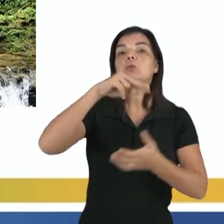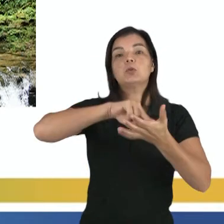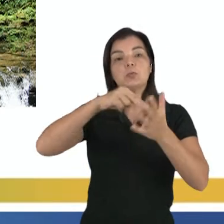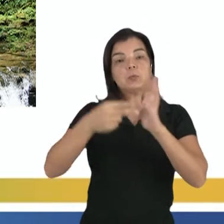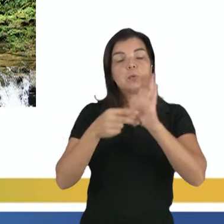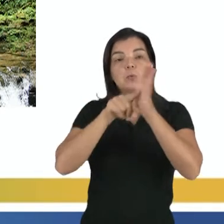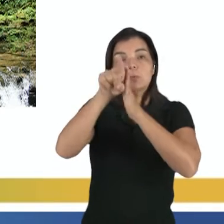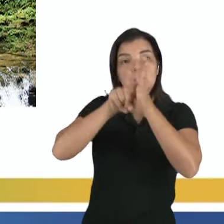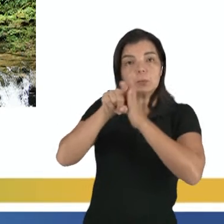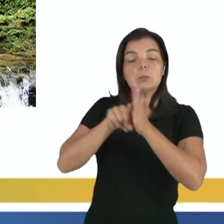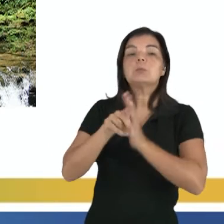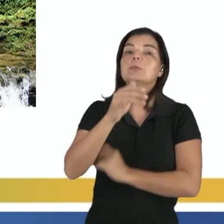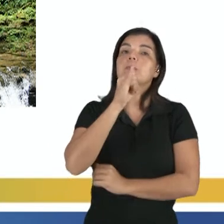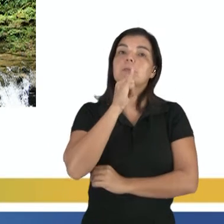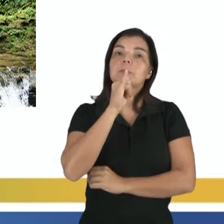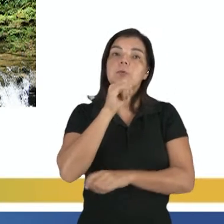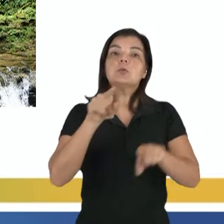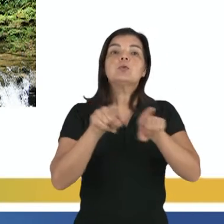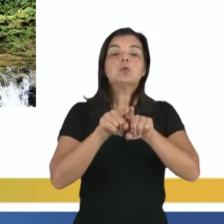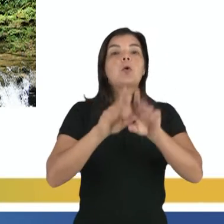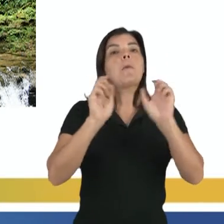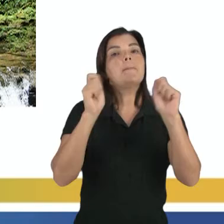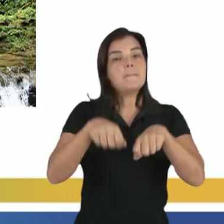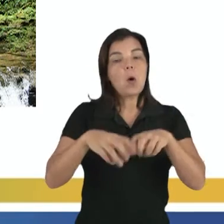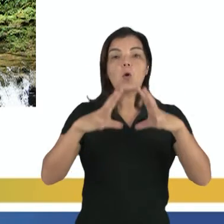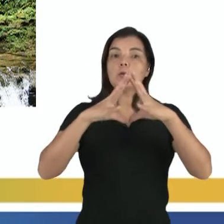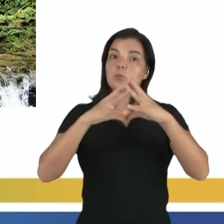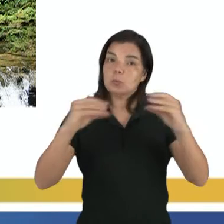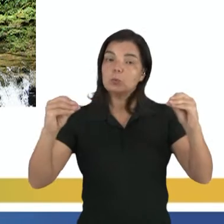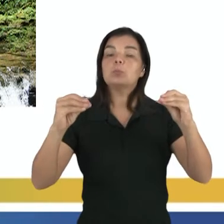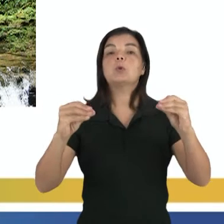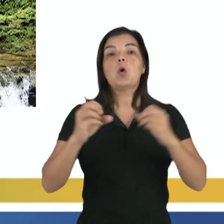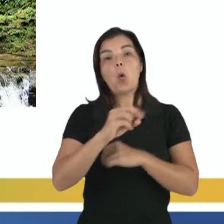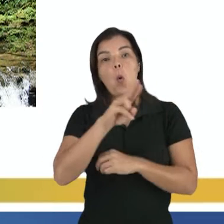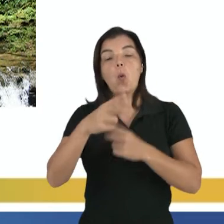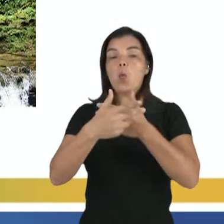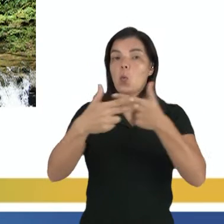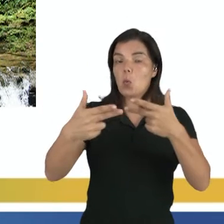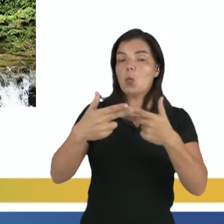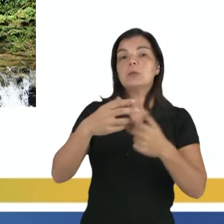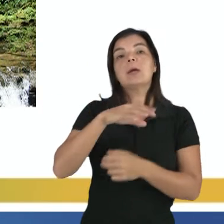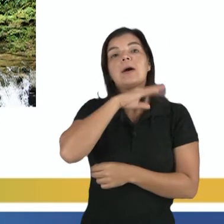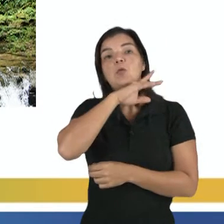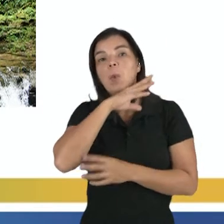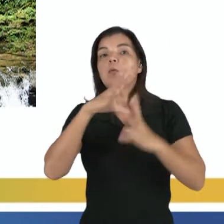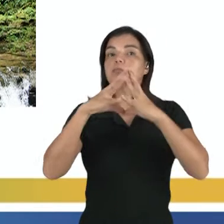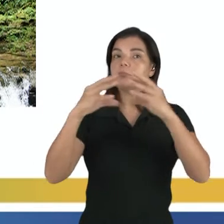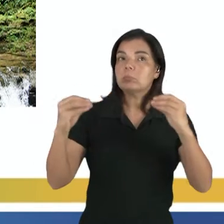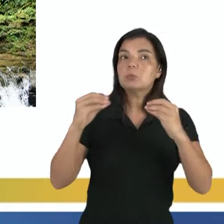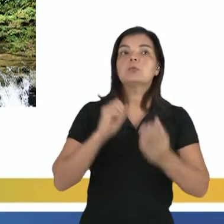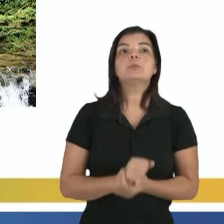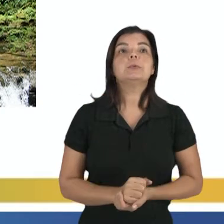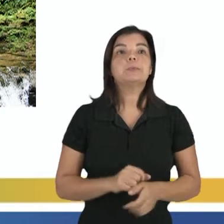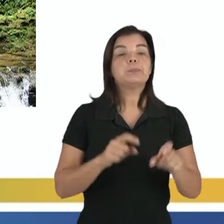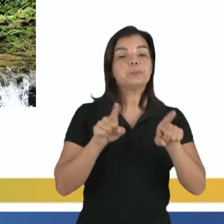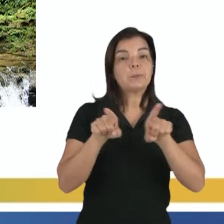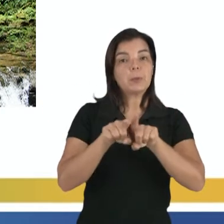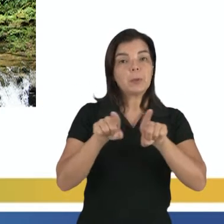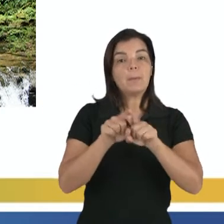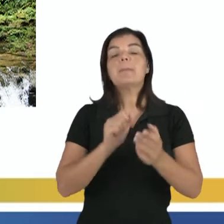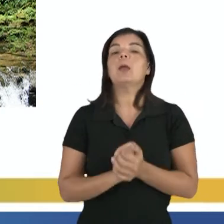tem valor científico, como, por exemplo, espécies que podem vir a ser extintas ou espécies que estão em extinção. Nós temos as